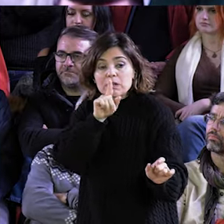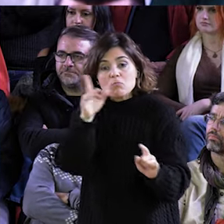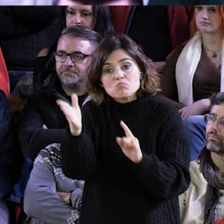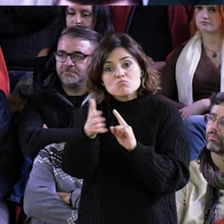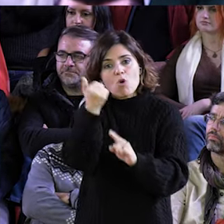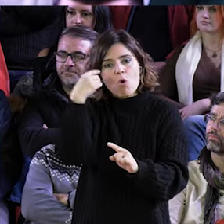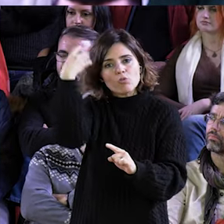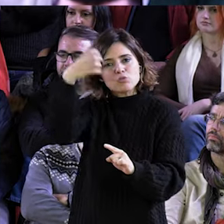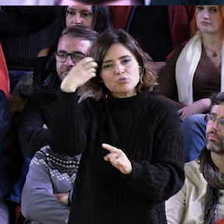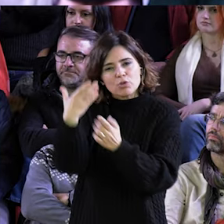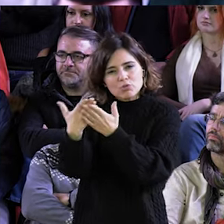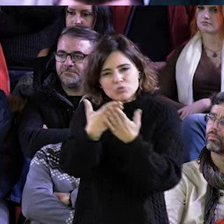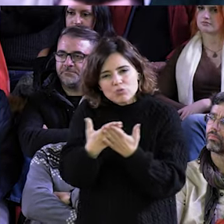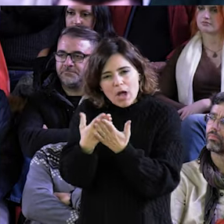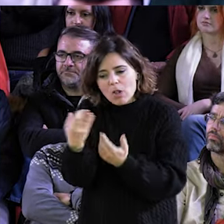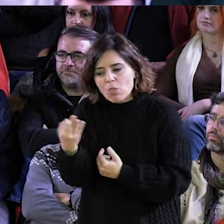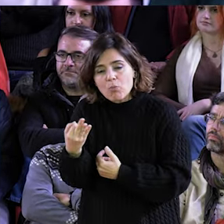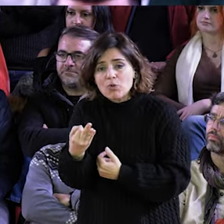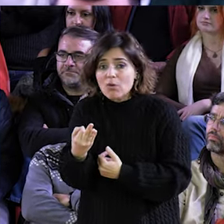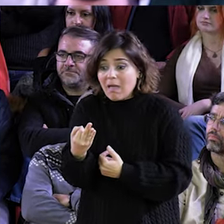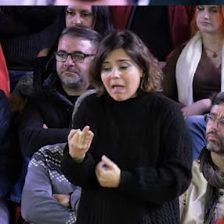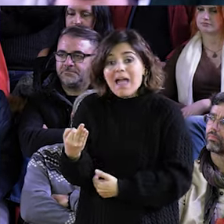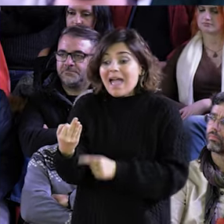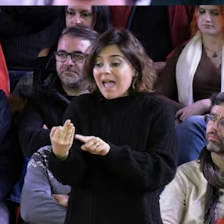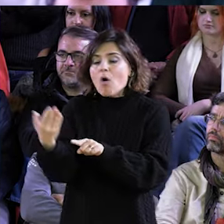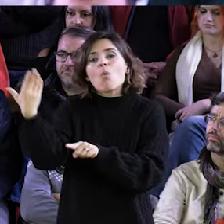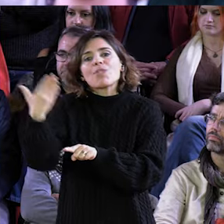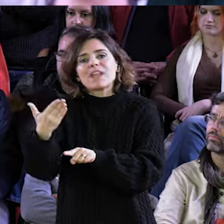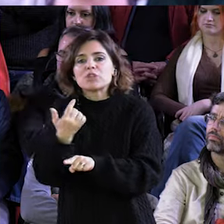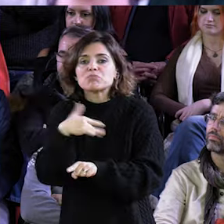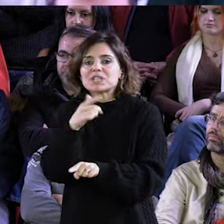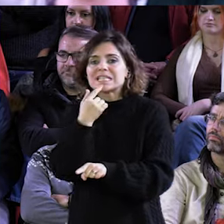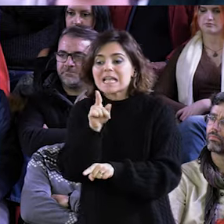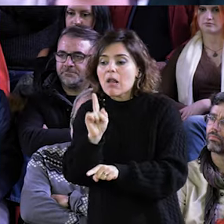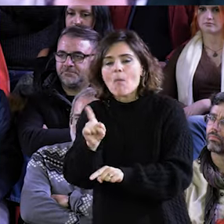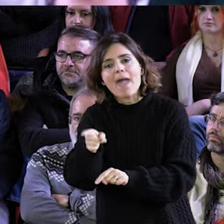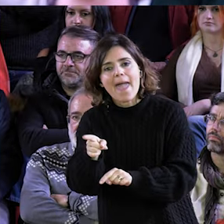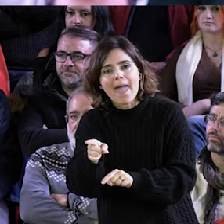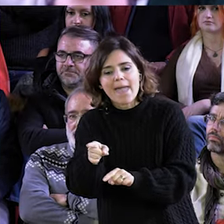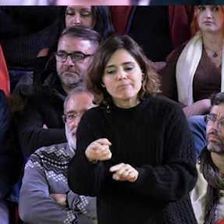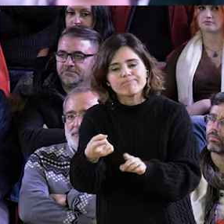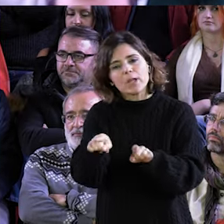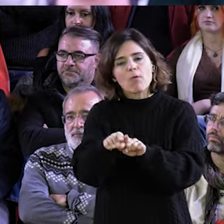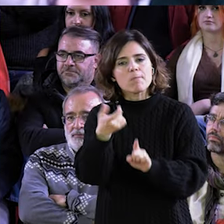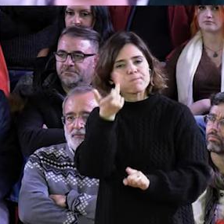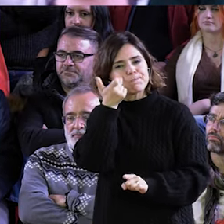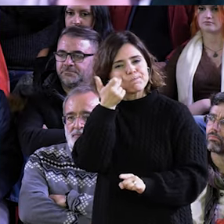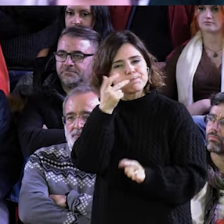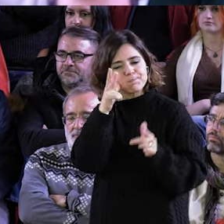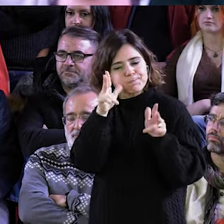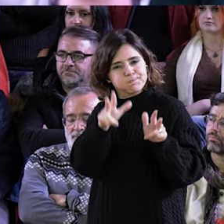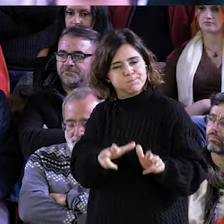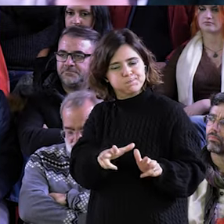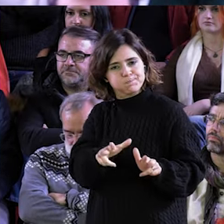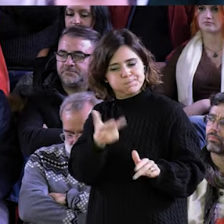ser encarado indiscutivelmente como um direito é chamado de privilégio. Creio que esta imagem, por si